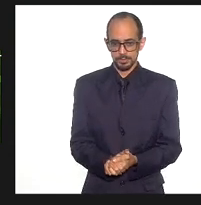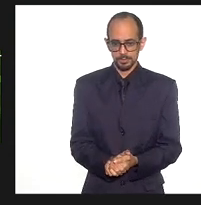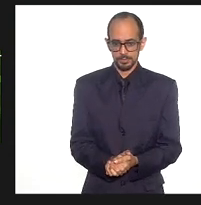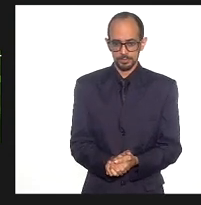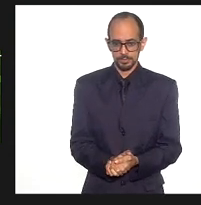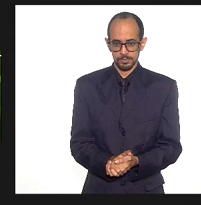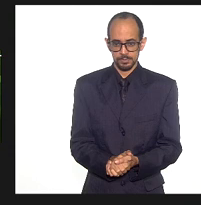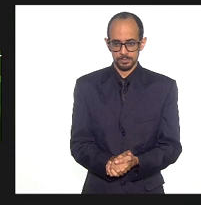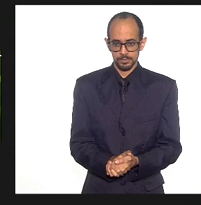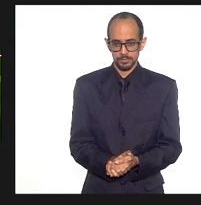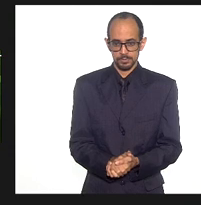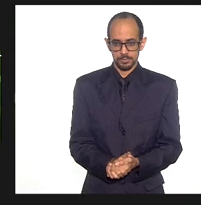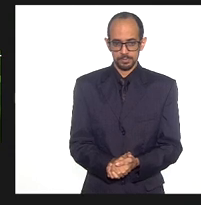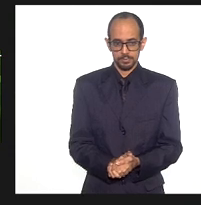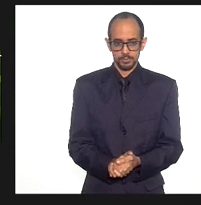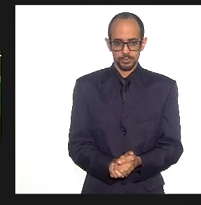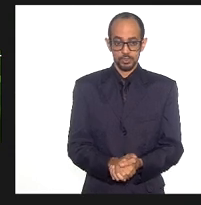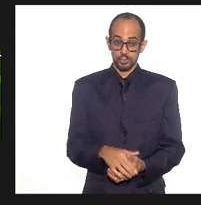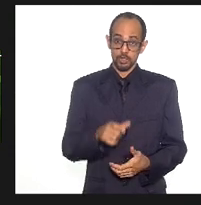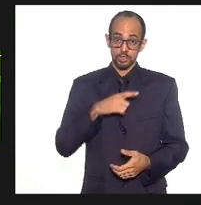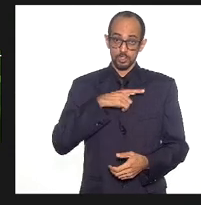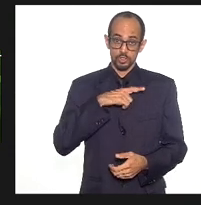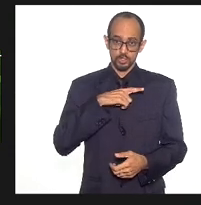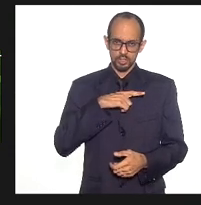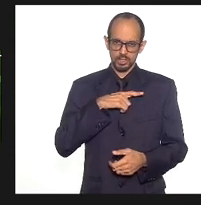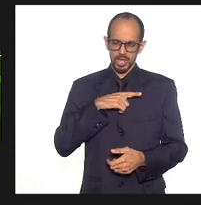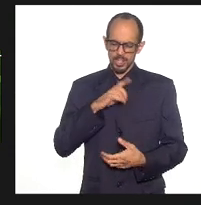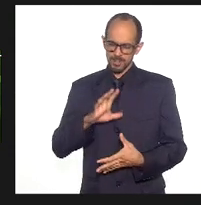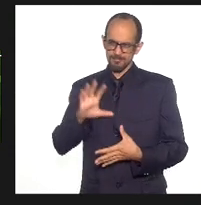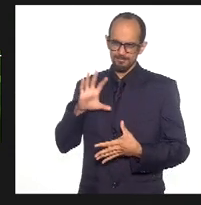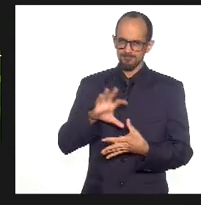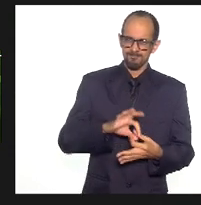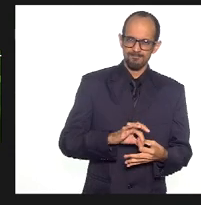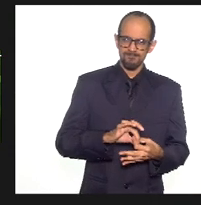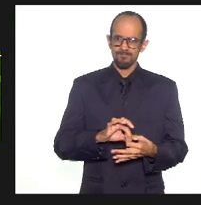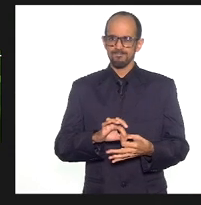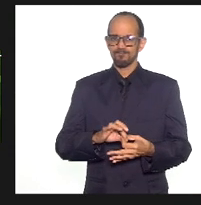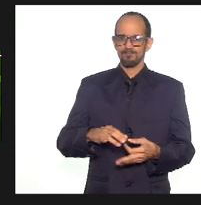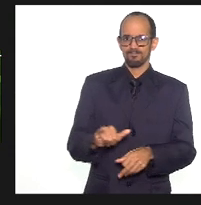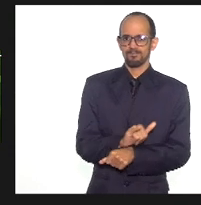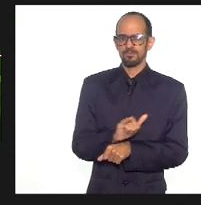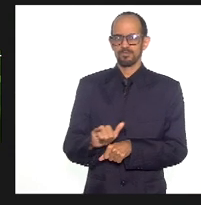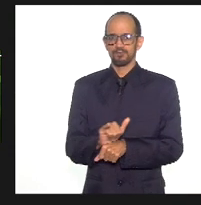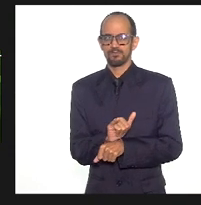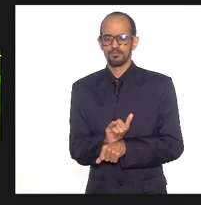mostrando com bastante força o engajamento em relação à estratégia.